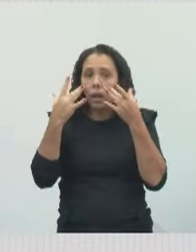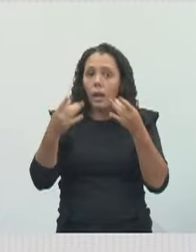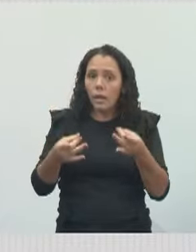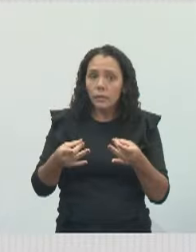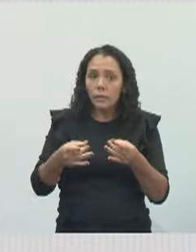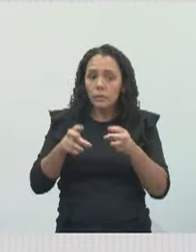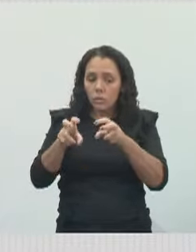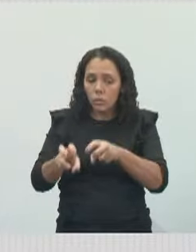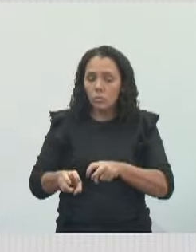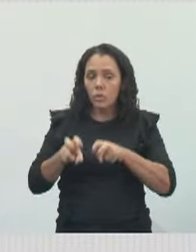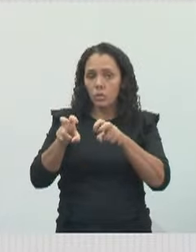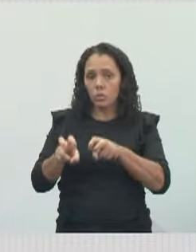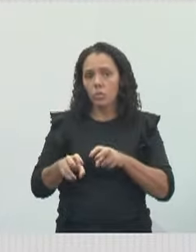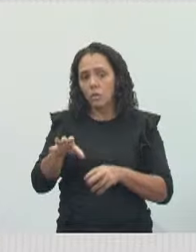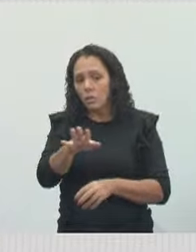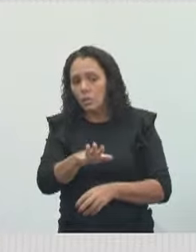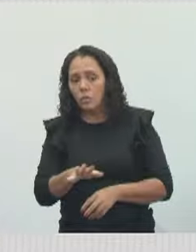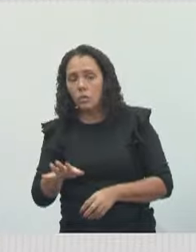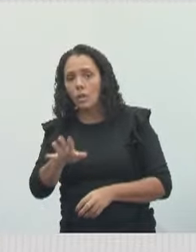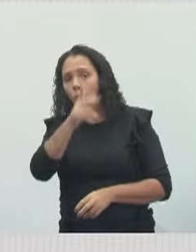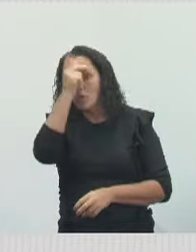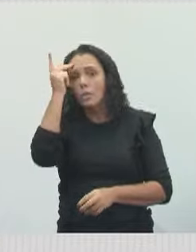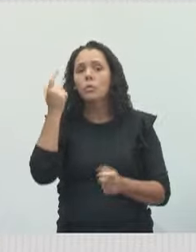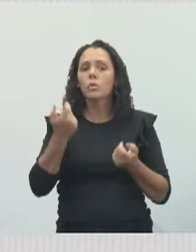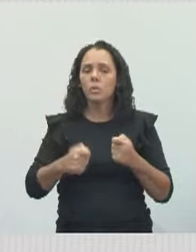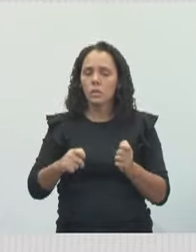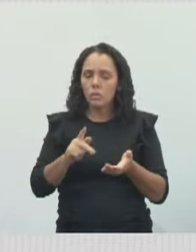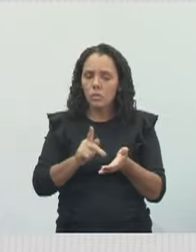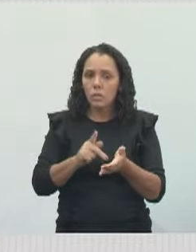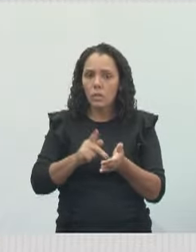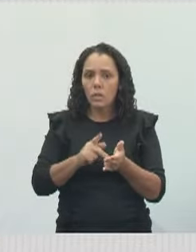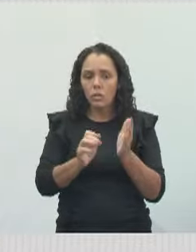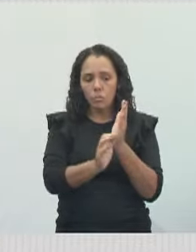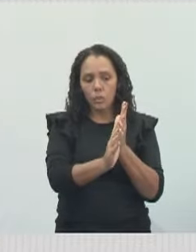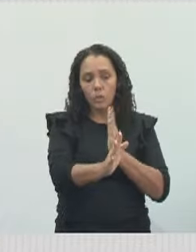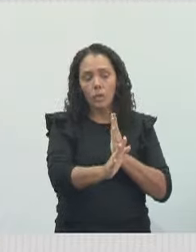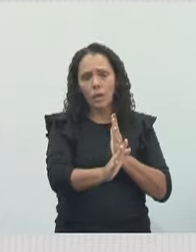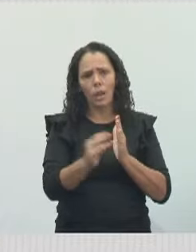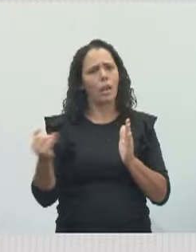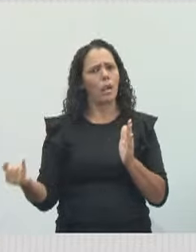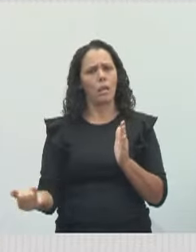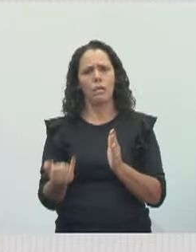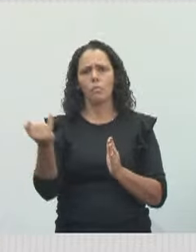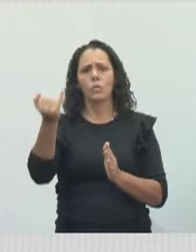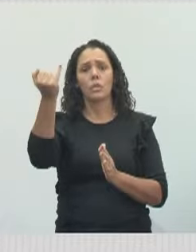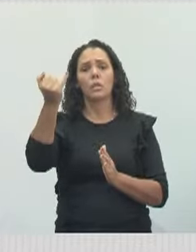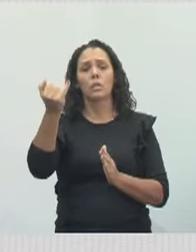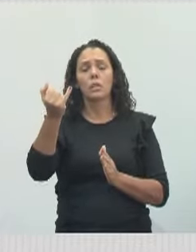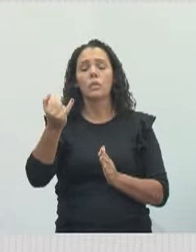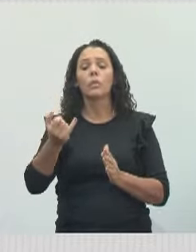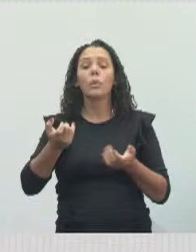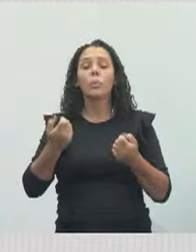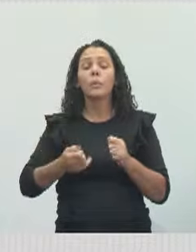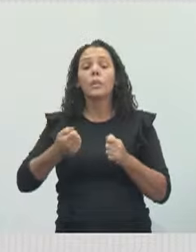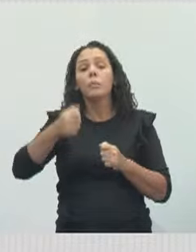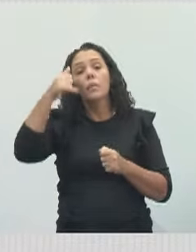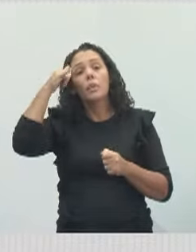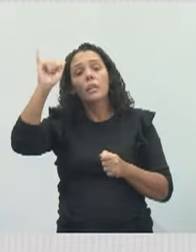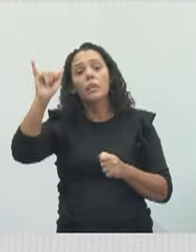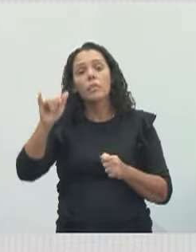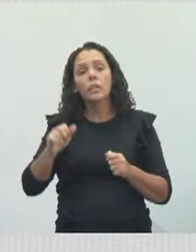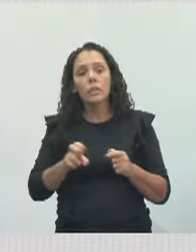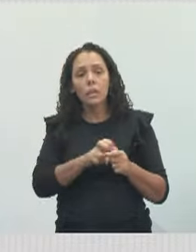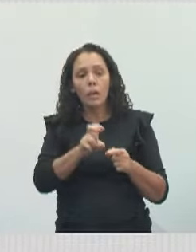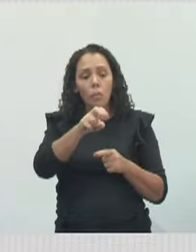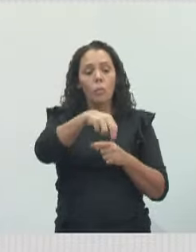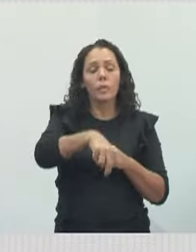para a zona rural, porque as pessoas precisam muito. E aqui um guarda-rei é essencial. O acidente, a gente tem que trabalhar para evitar o acidente.